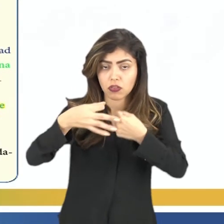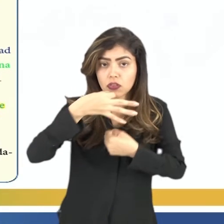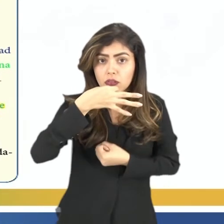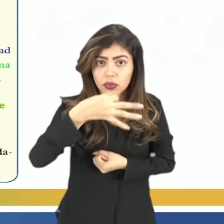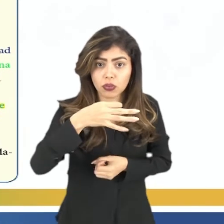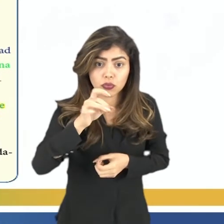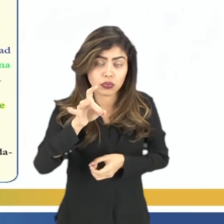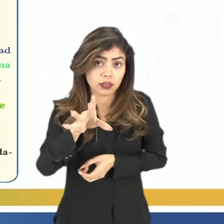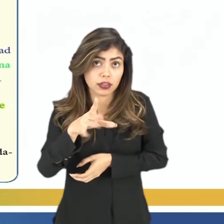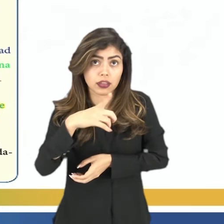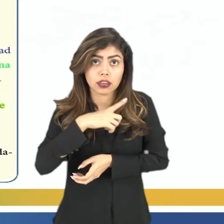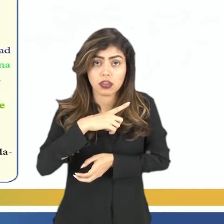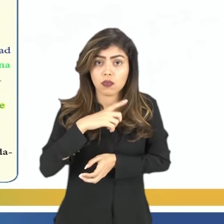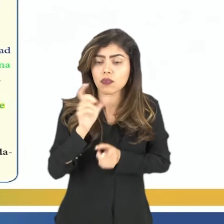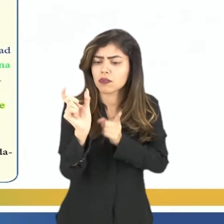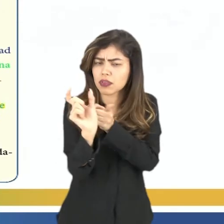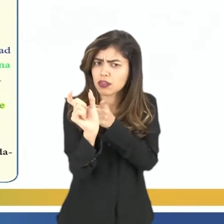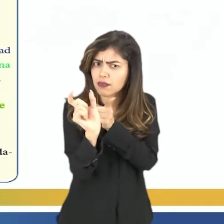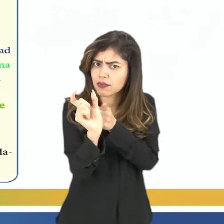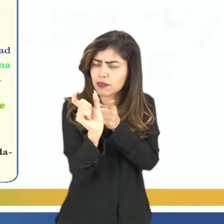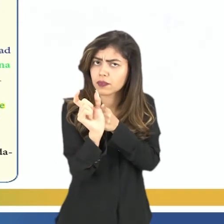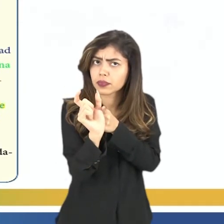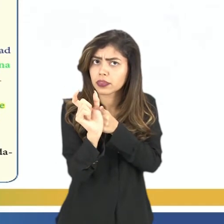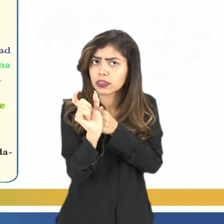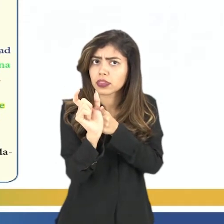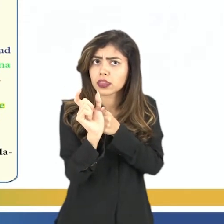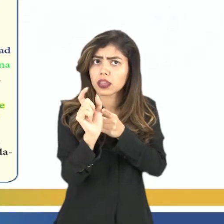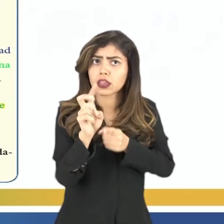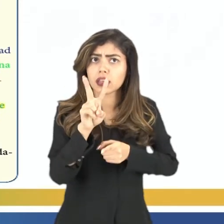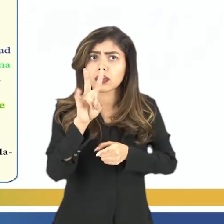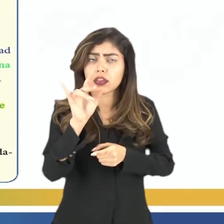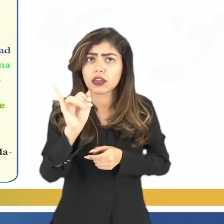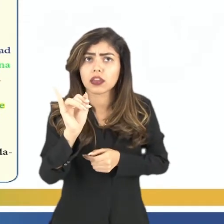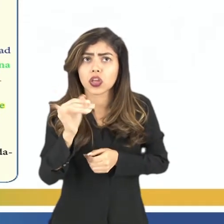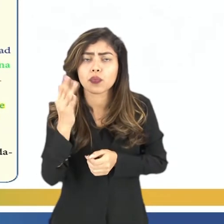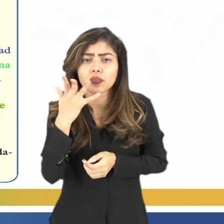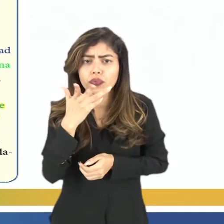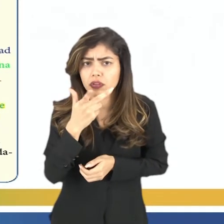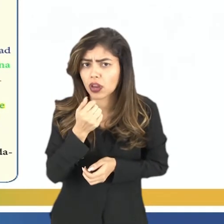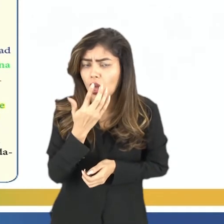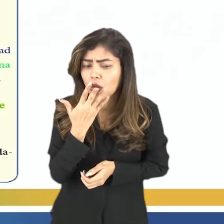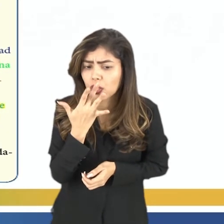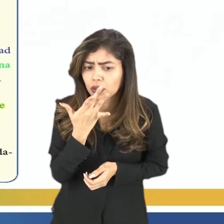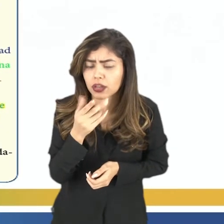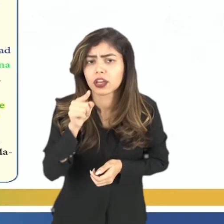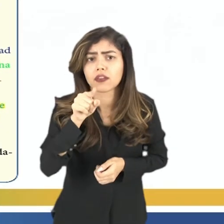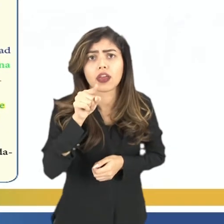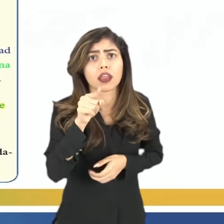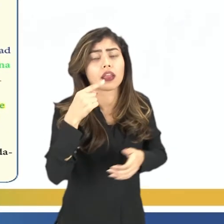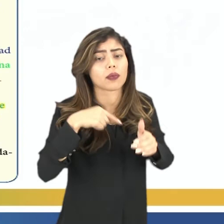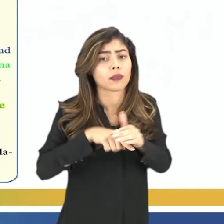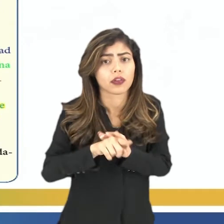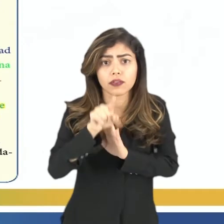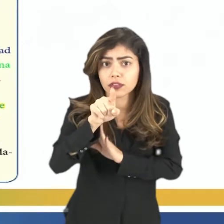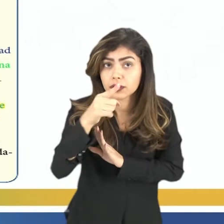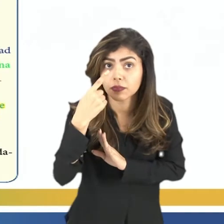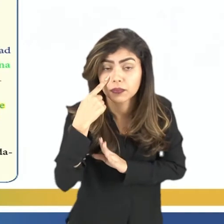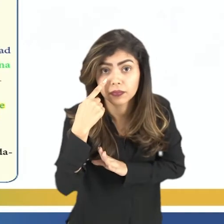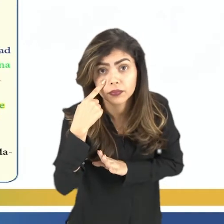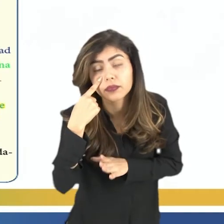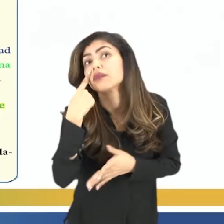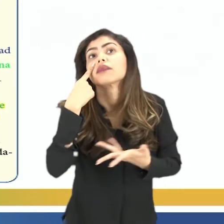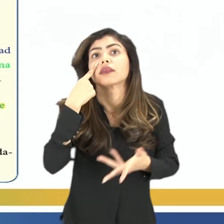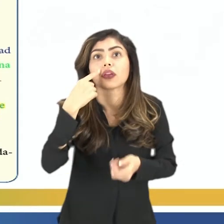opinião, porém tem umas palavrinhas bem resaltadinhas aí, bem bonitinhas, coloridinhas, que eu pus especialmente para que